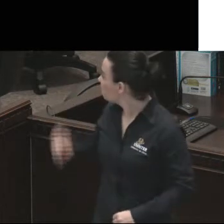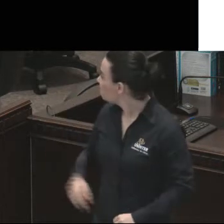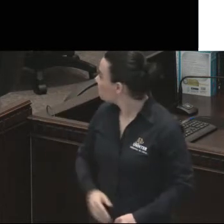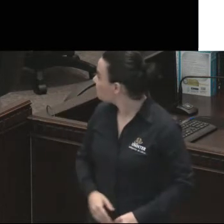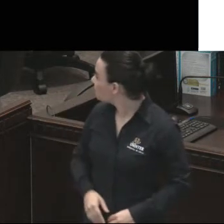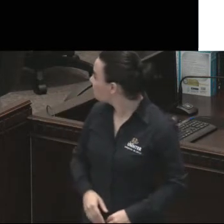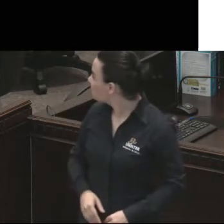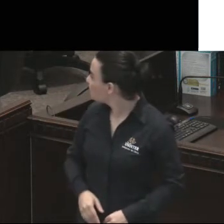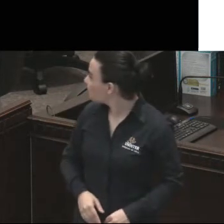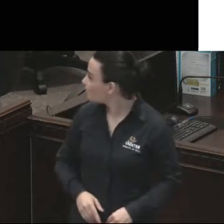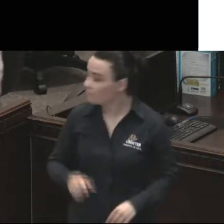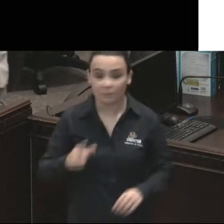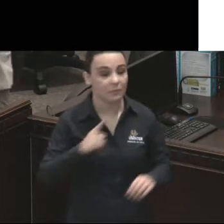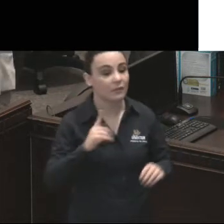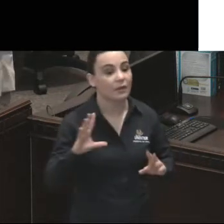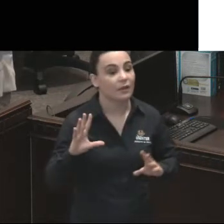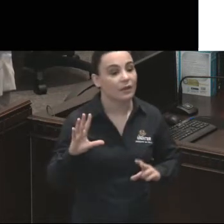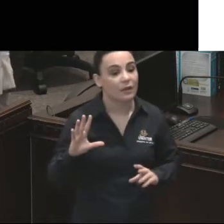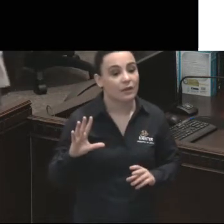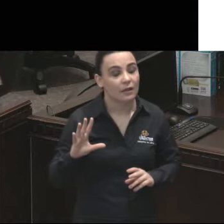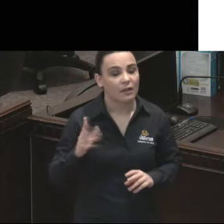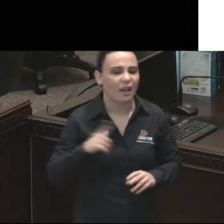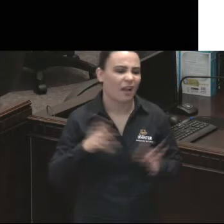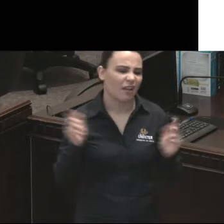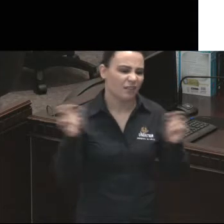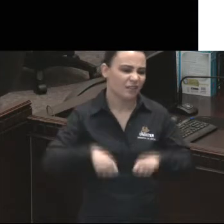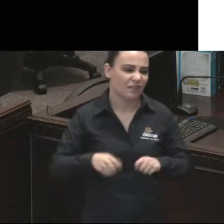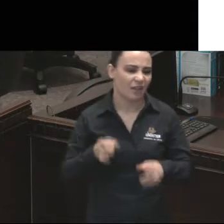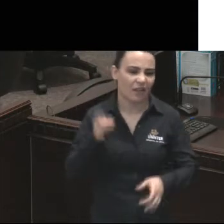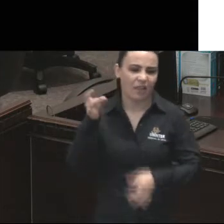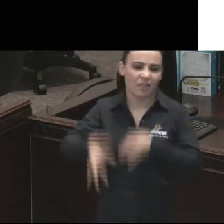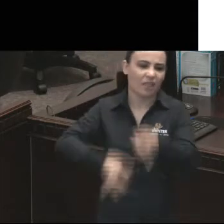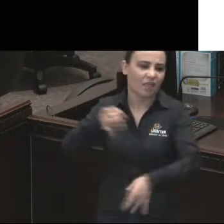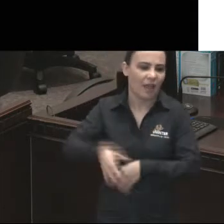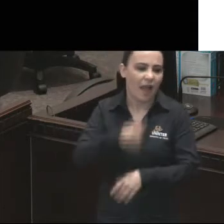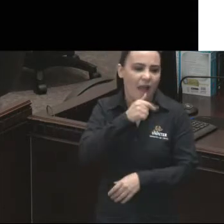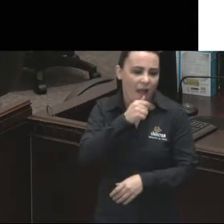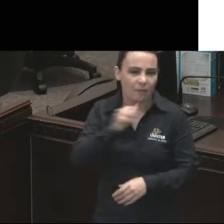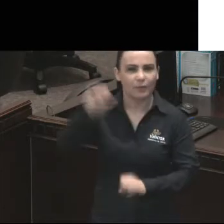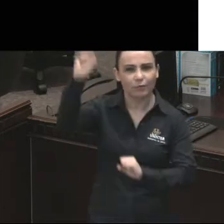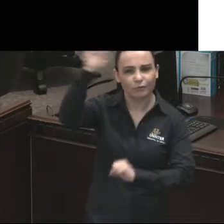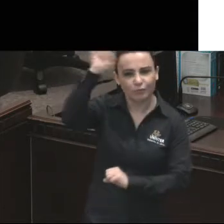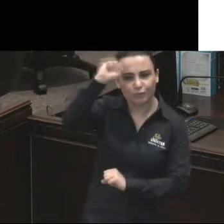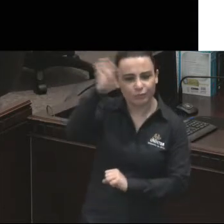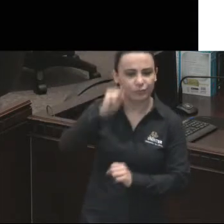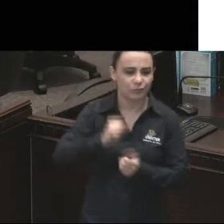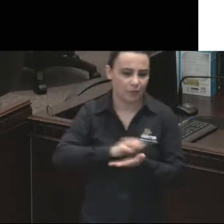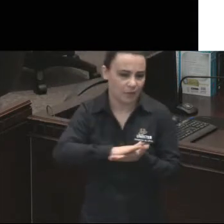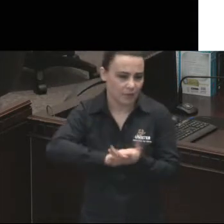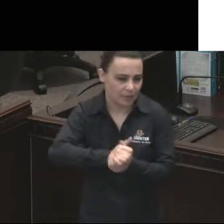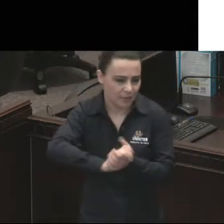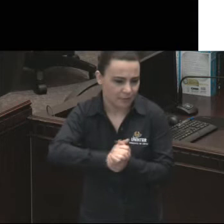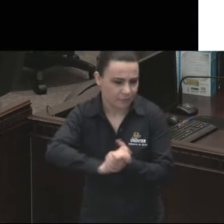infinita. Geralmente, as pessoas acham que pode jogar tudo na água que vai diluir. Né? Então, não é assim. Existe